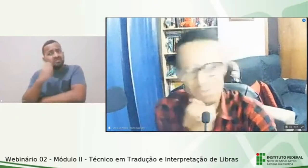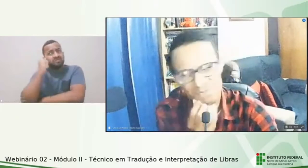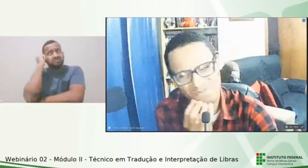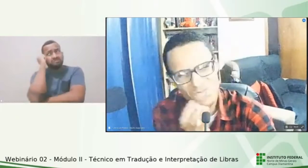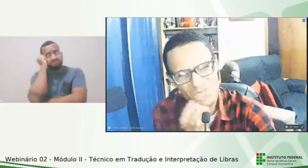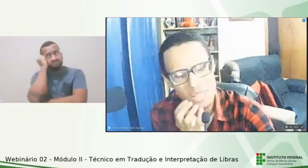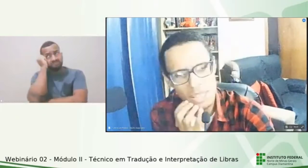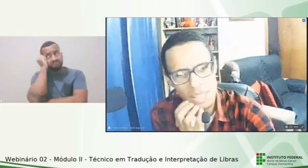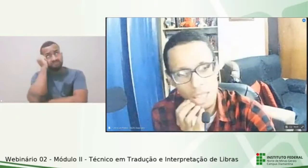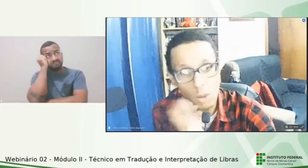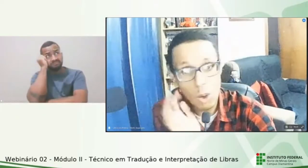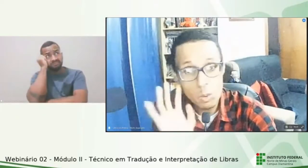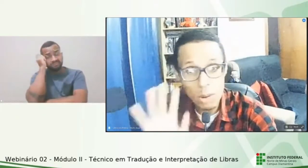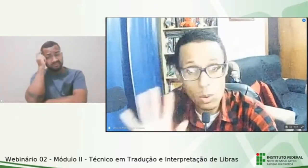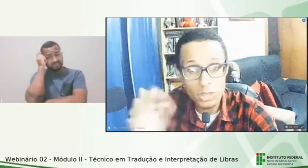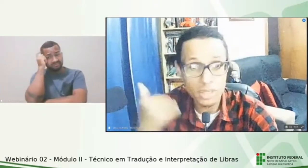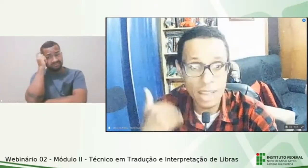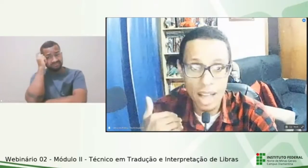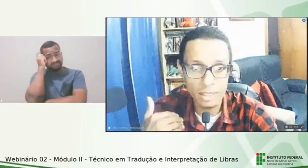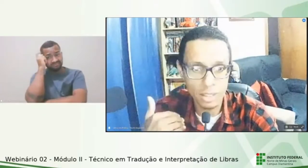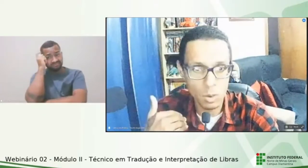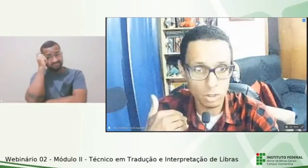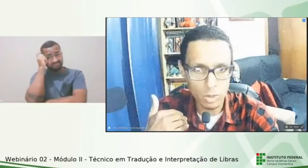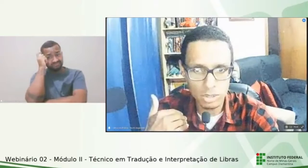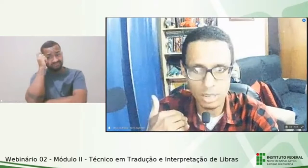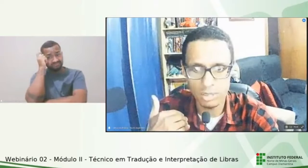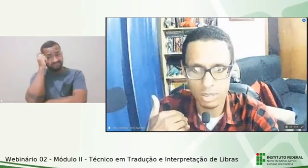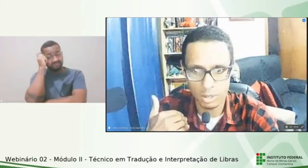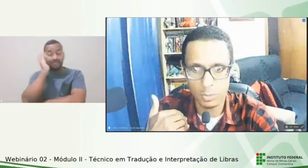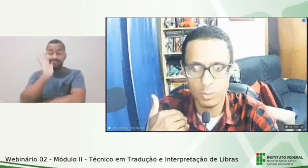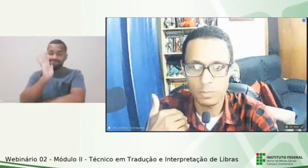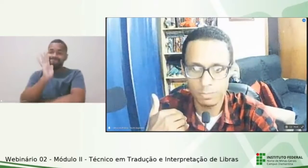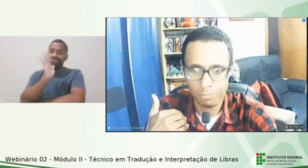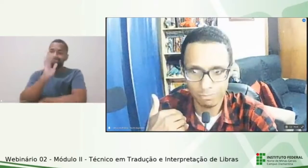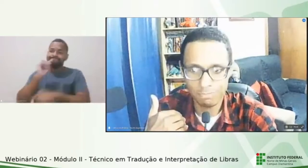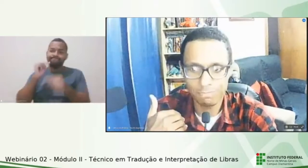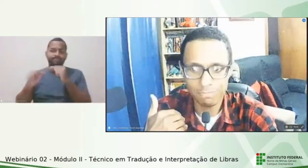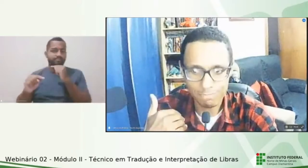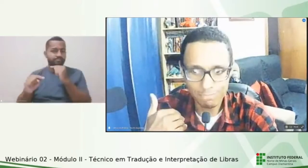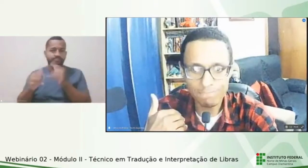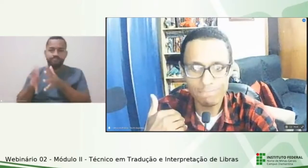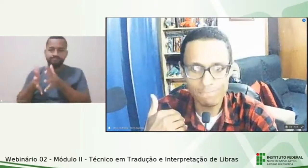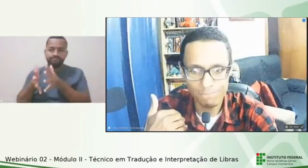né, não está entendendo, alguma coisa está errada com a sua sinalização.